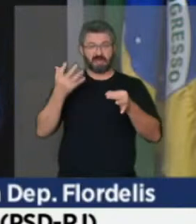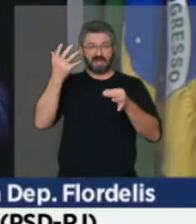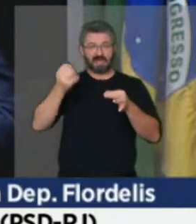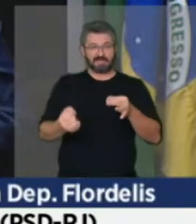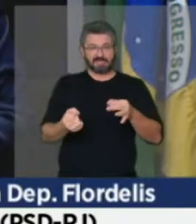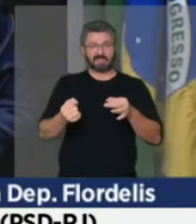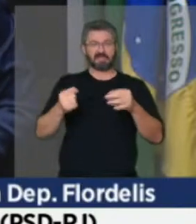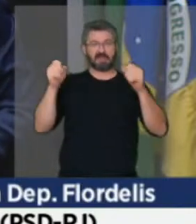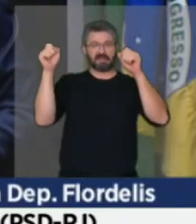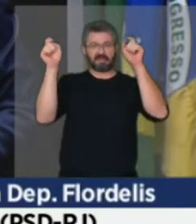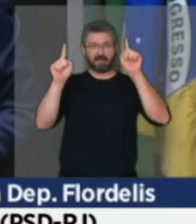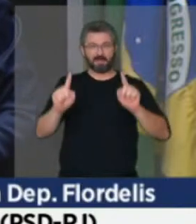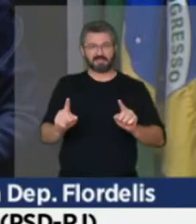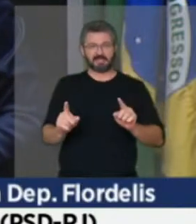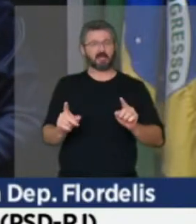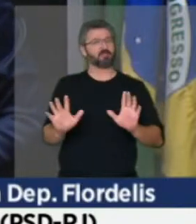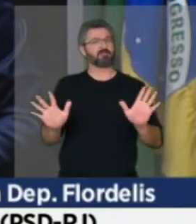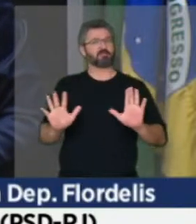tempestades.